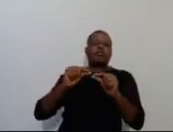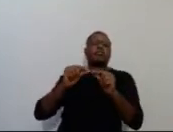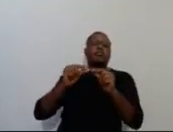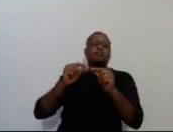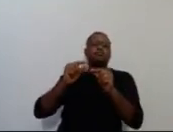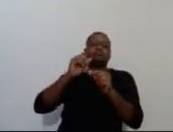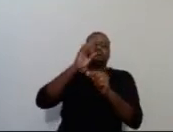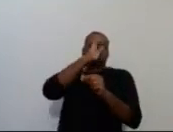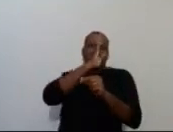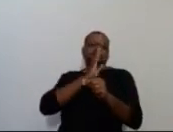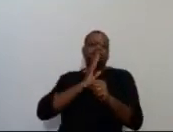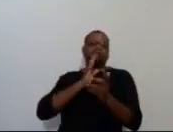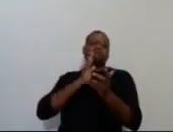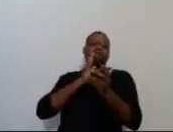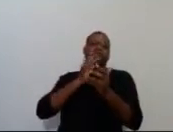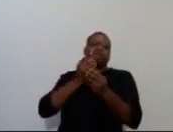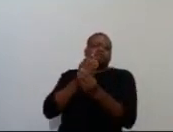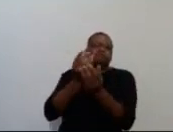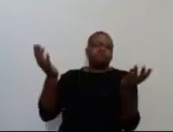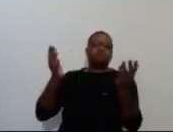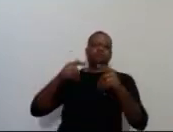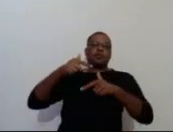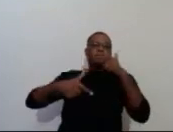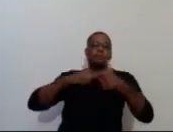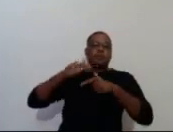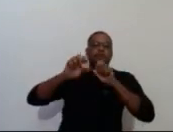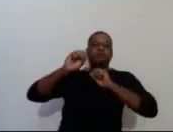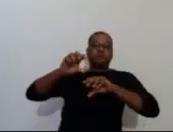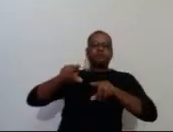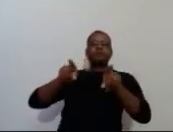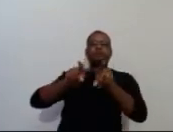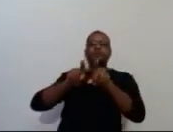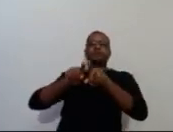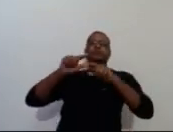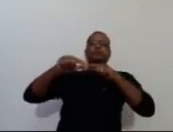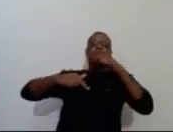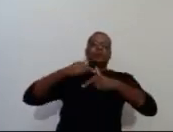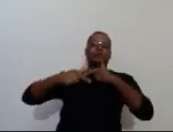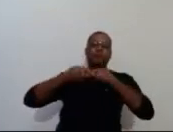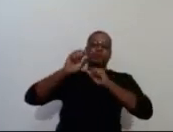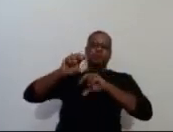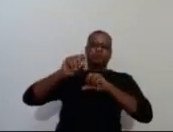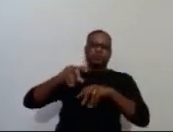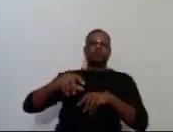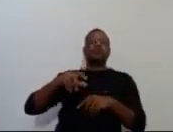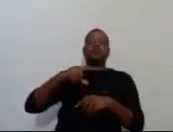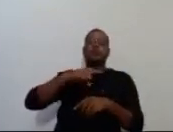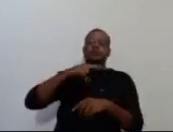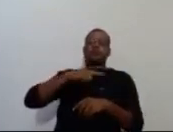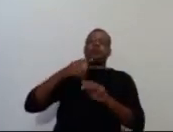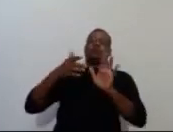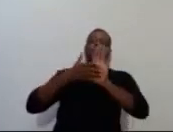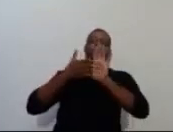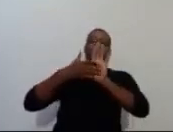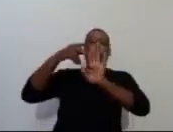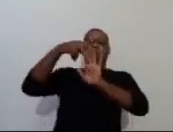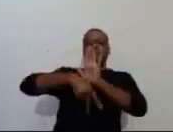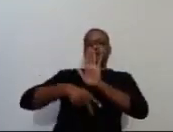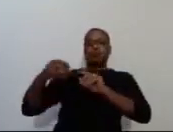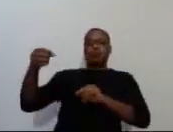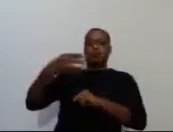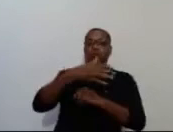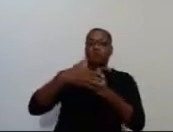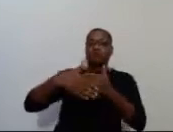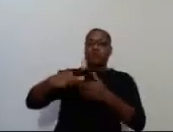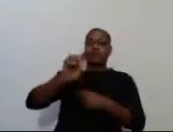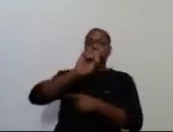educação. Então, esse é um projeto novo e a gente vai apresentar no dia 4 agora de setembro numa web, tá bom? Então, eu vou